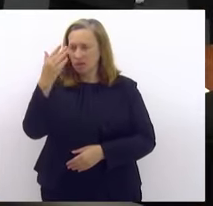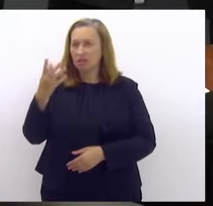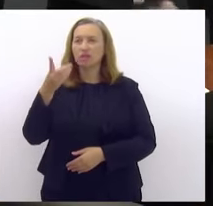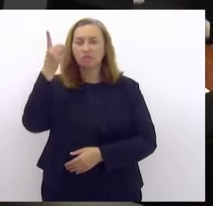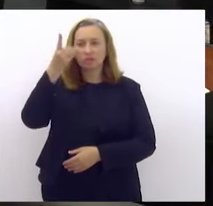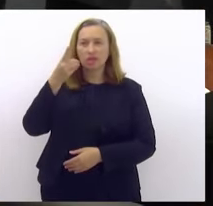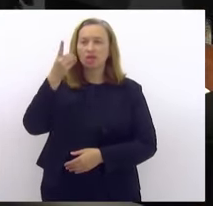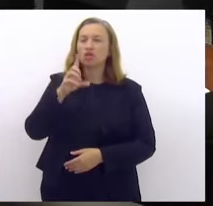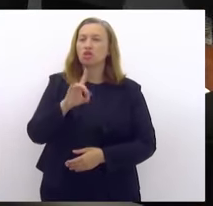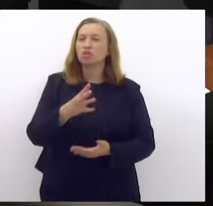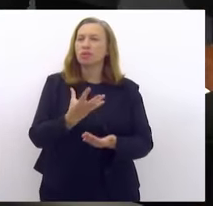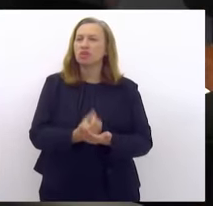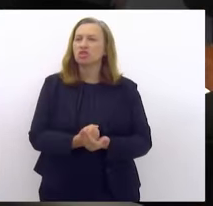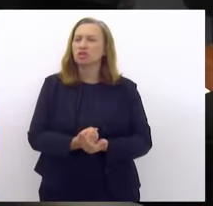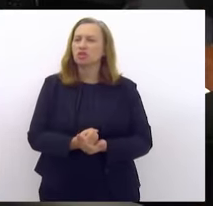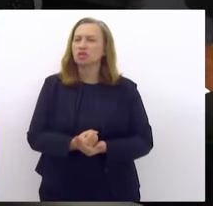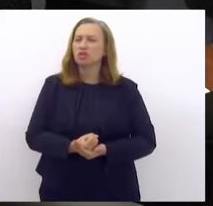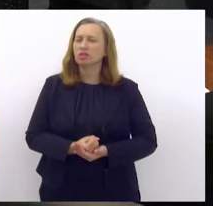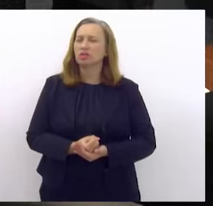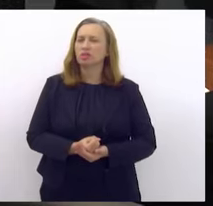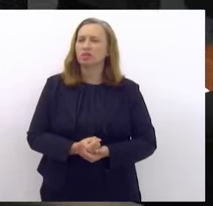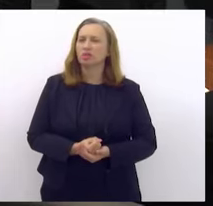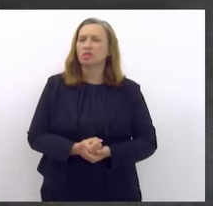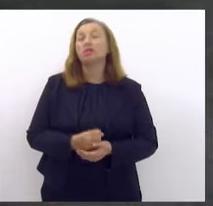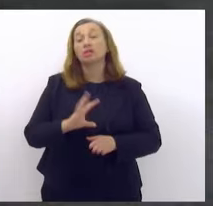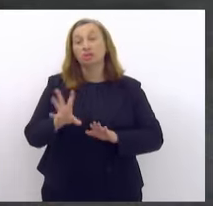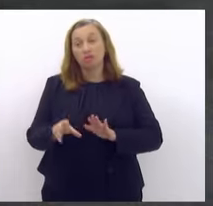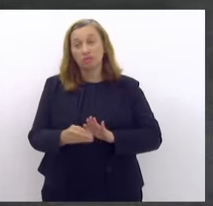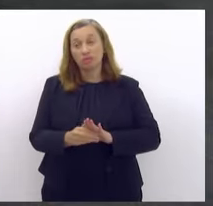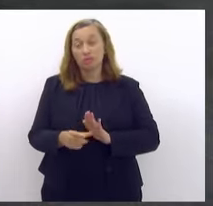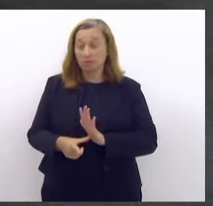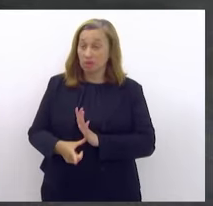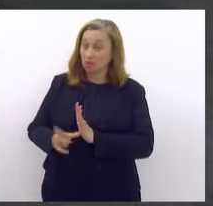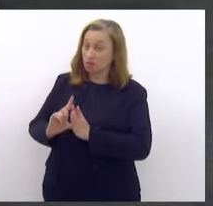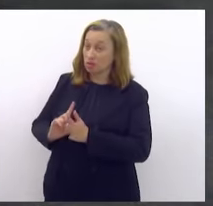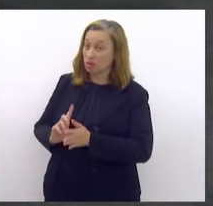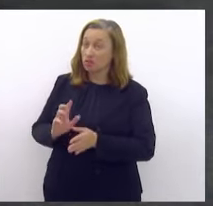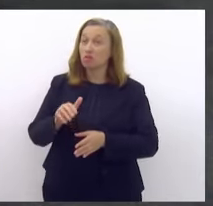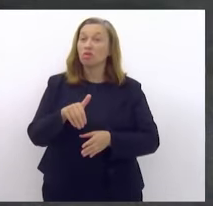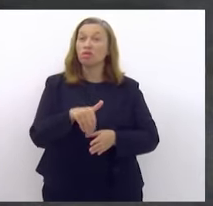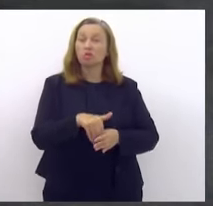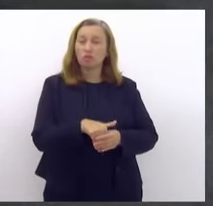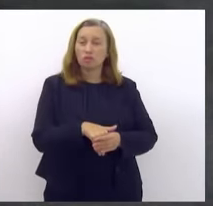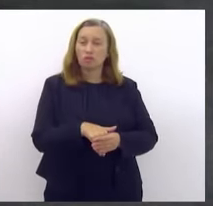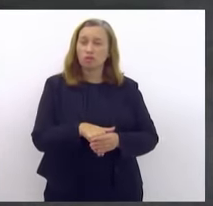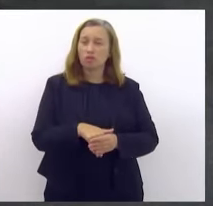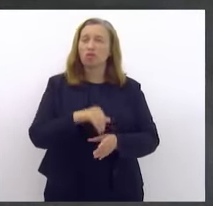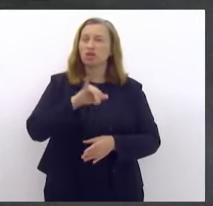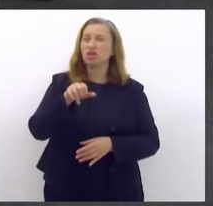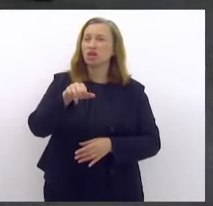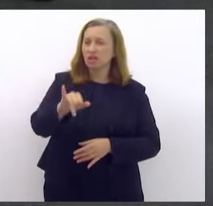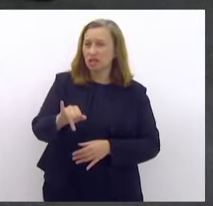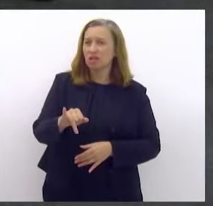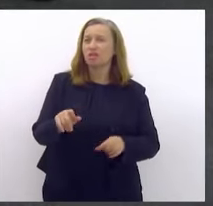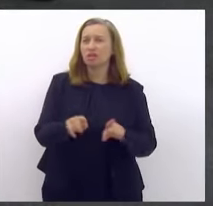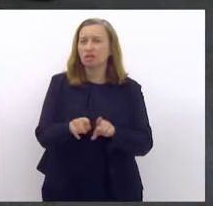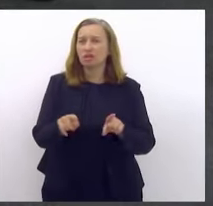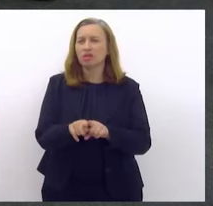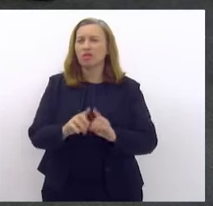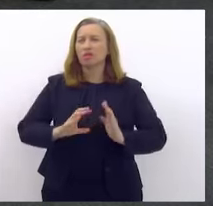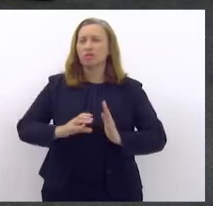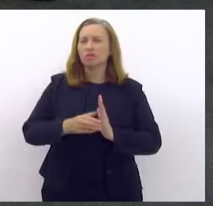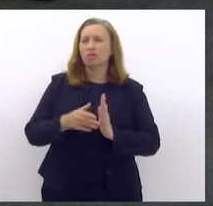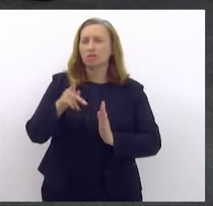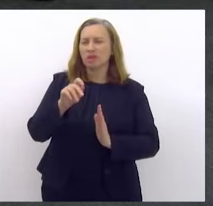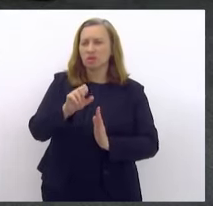Presidente, é só para registrar que na emenda anterior, o voto... Jari também vota sim. O voto favorável da bancada do PSOL.